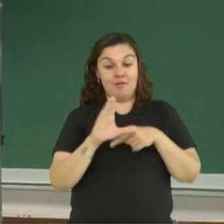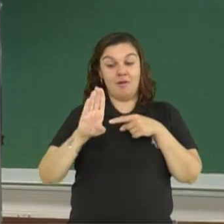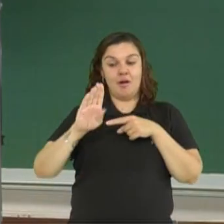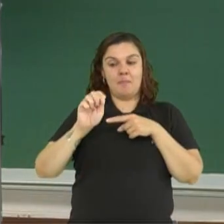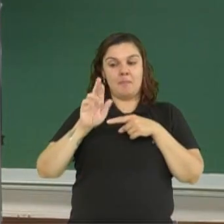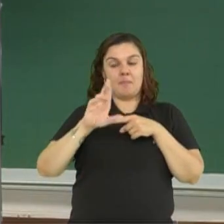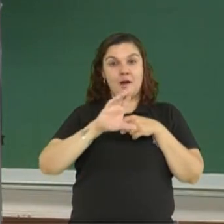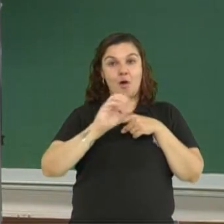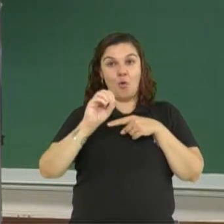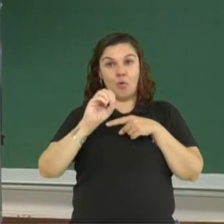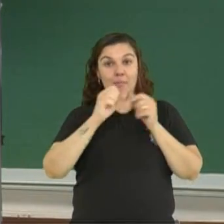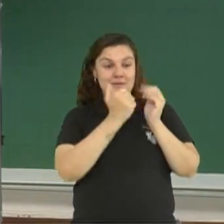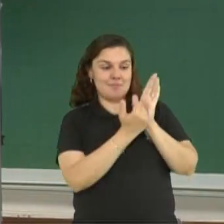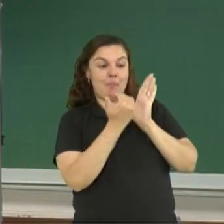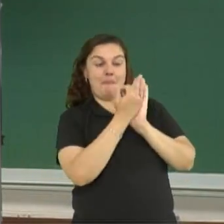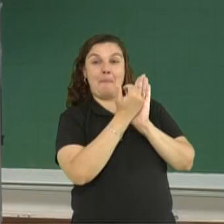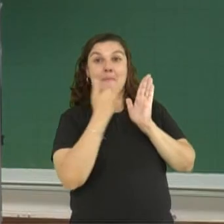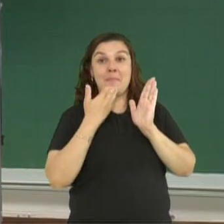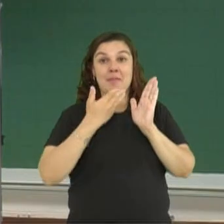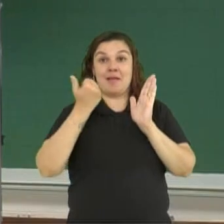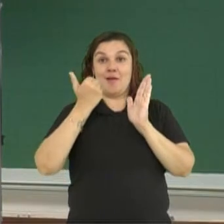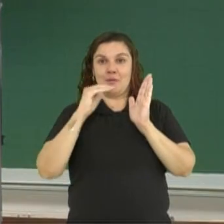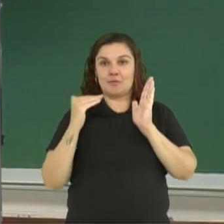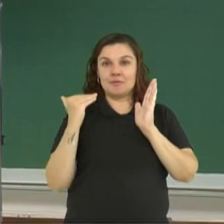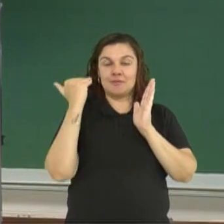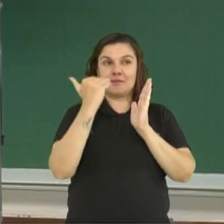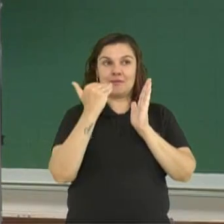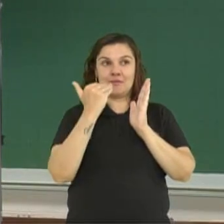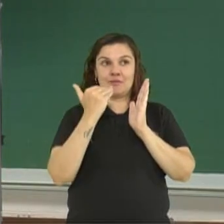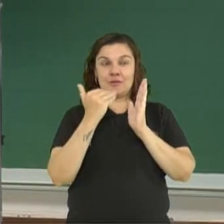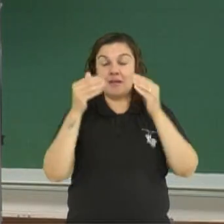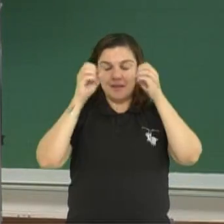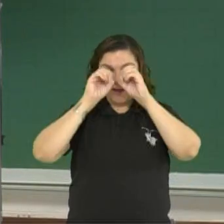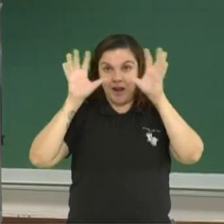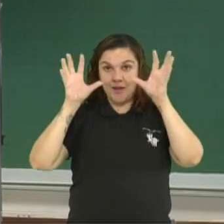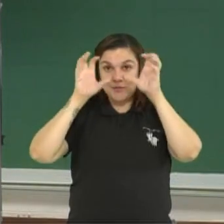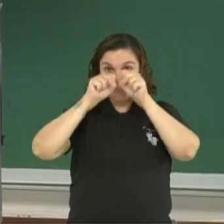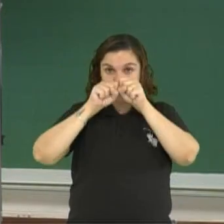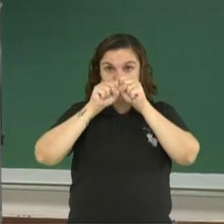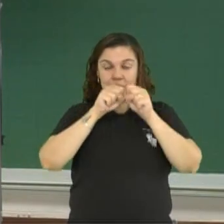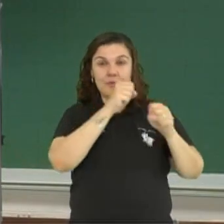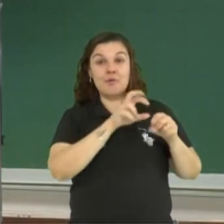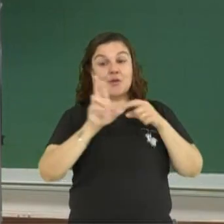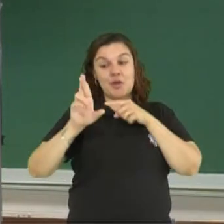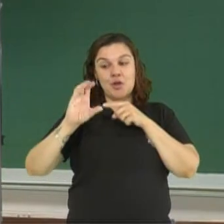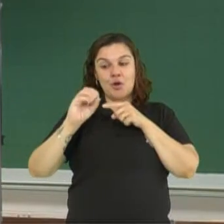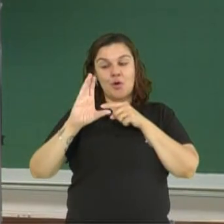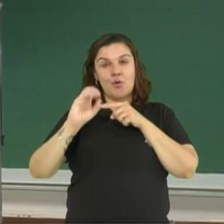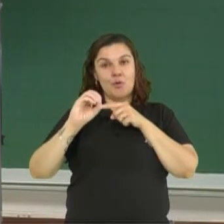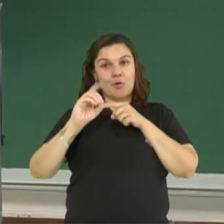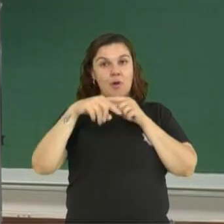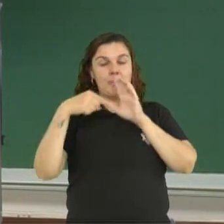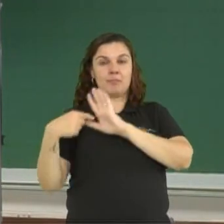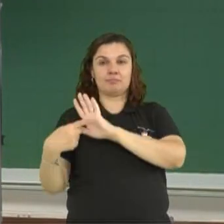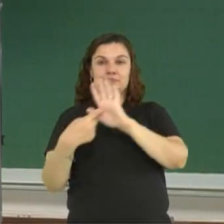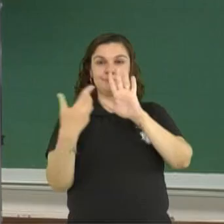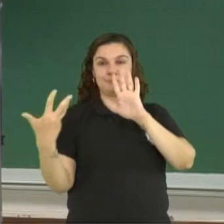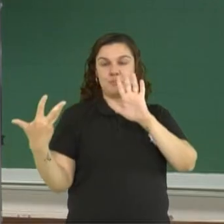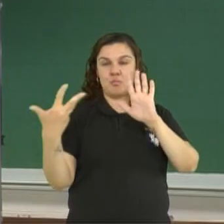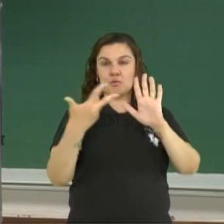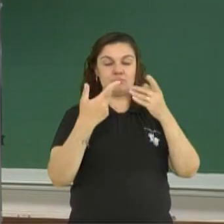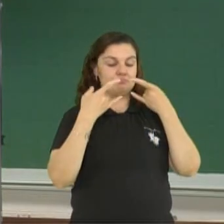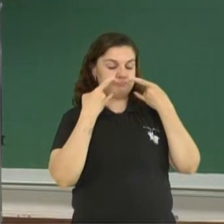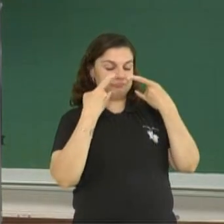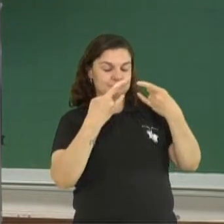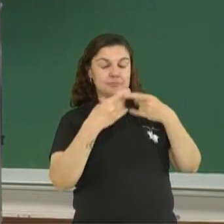o upgrade do Renascimento, já dá aquela ênfase com relação ao claro e escuro. E nós temos o Rococó, que é aquela arte decorativa, muito forte